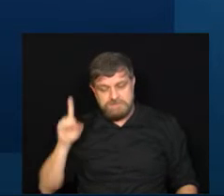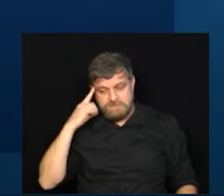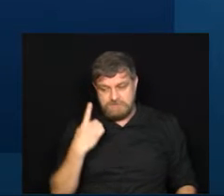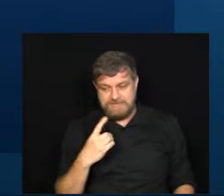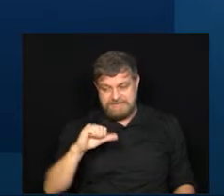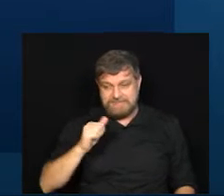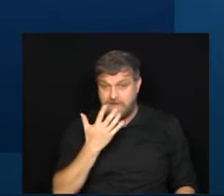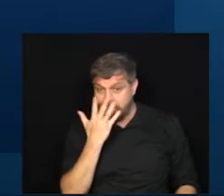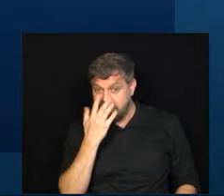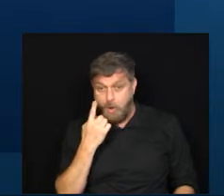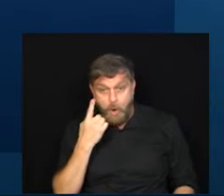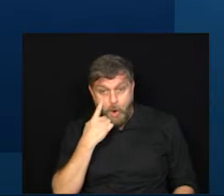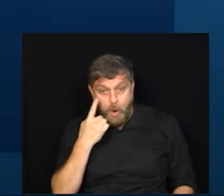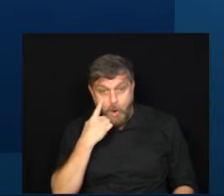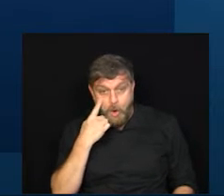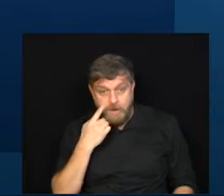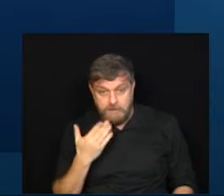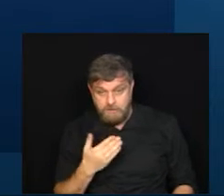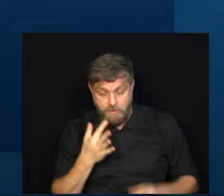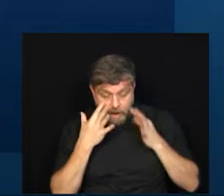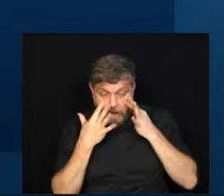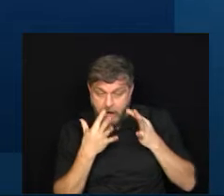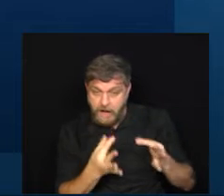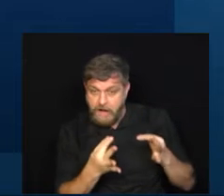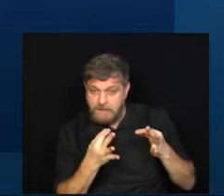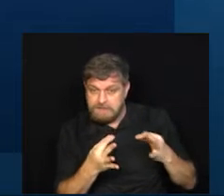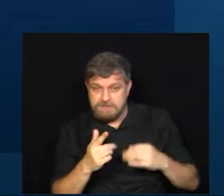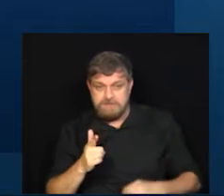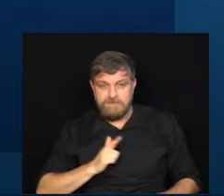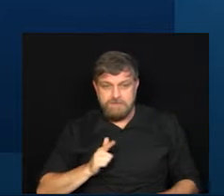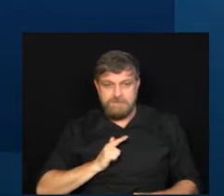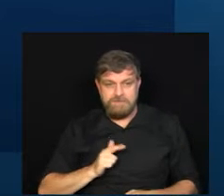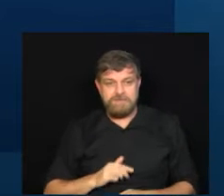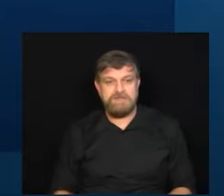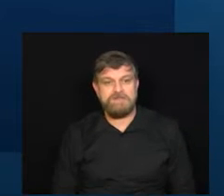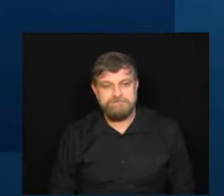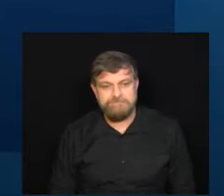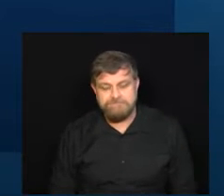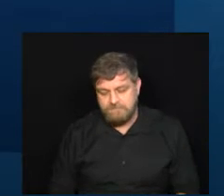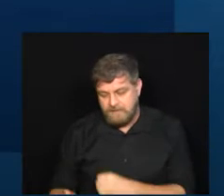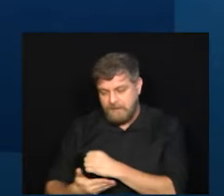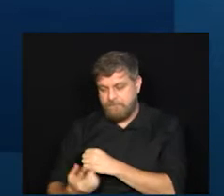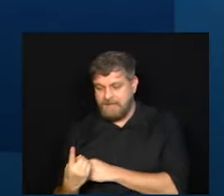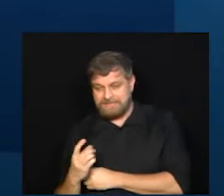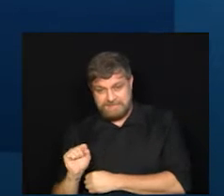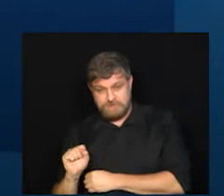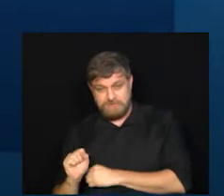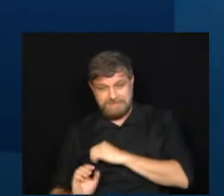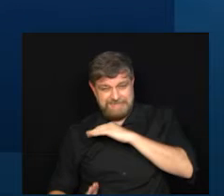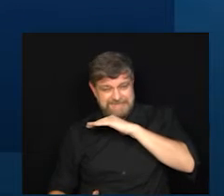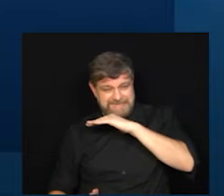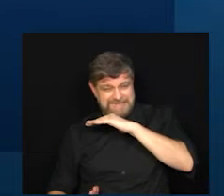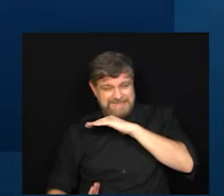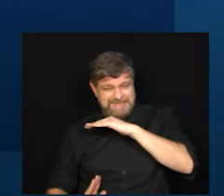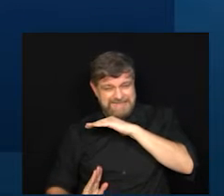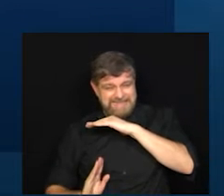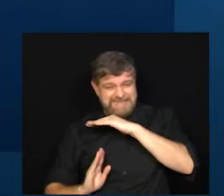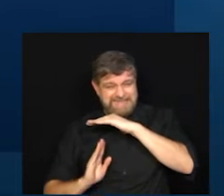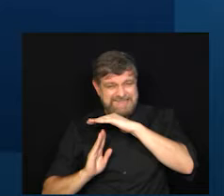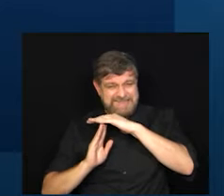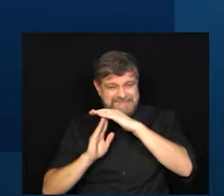E olha a temperatura, hein? Atenção, uma grande amplitude térmica aí, mínima de 18 logo no início da